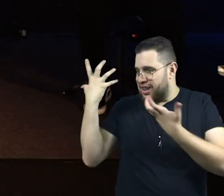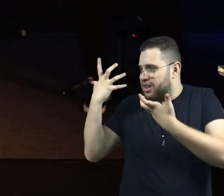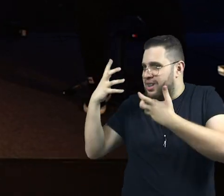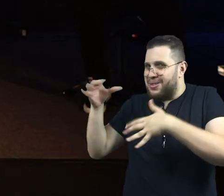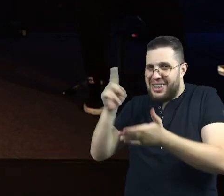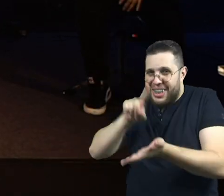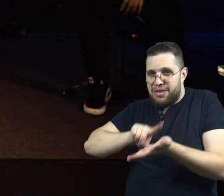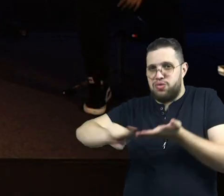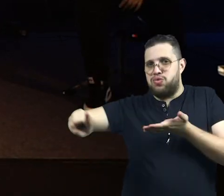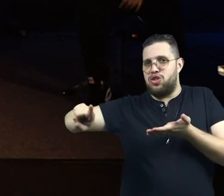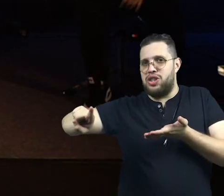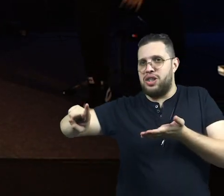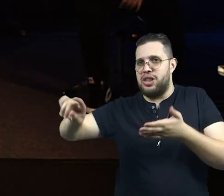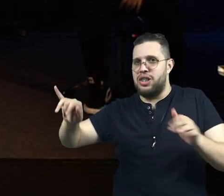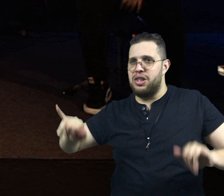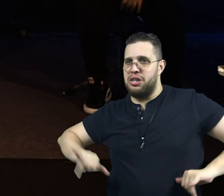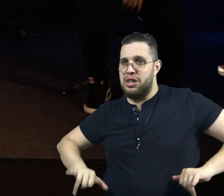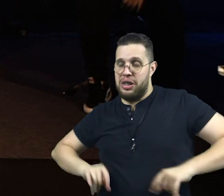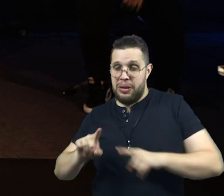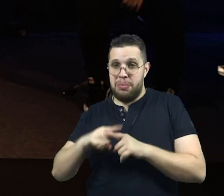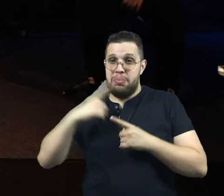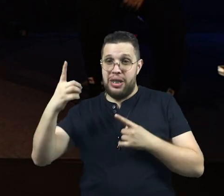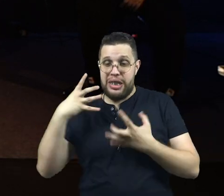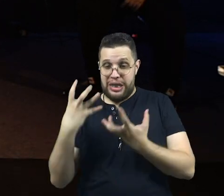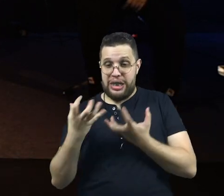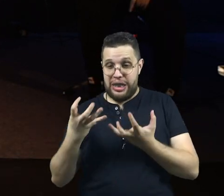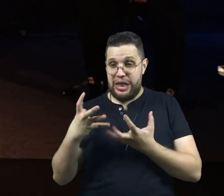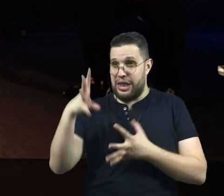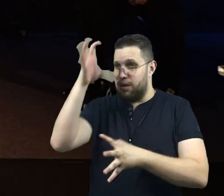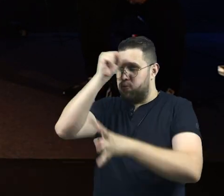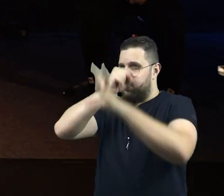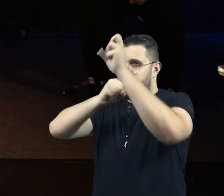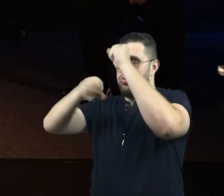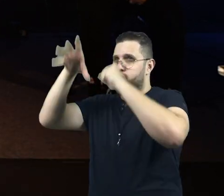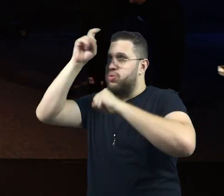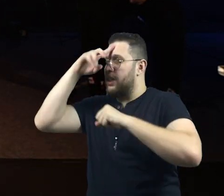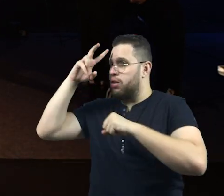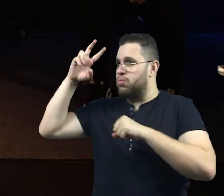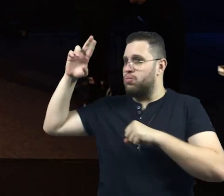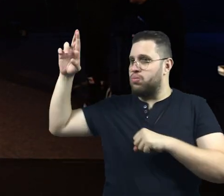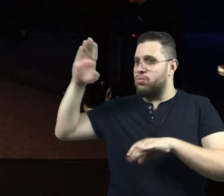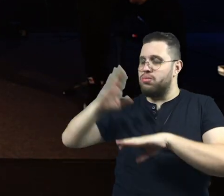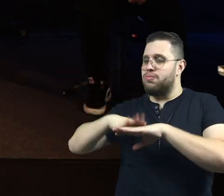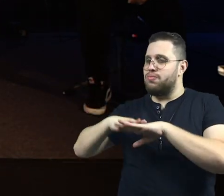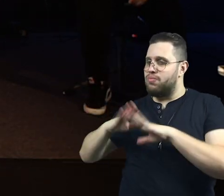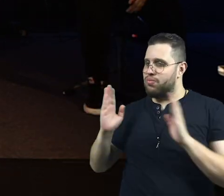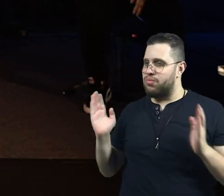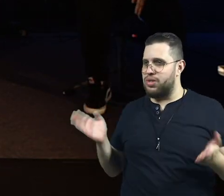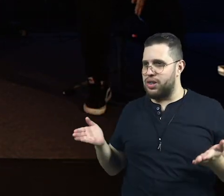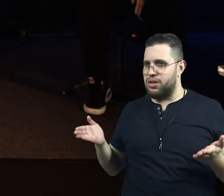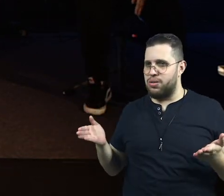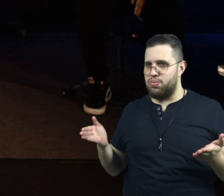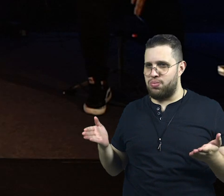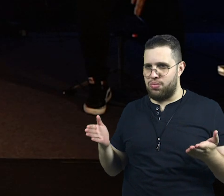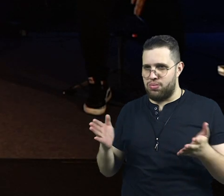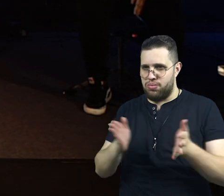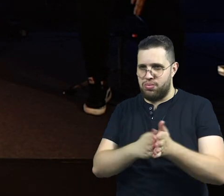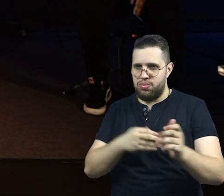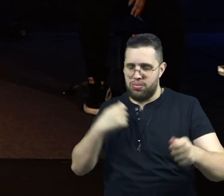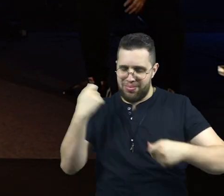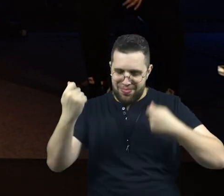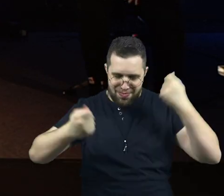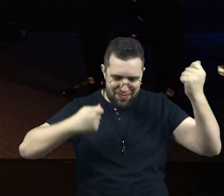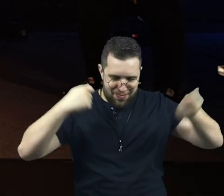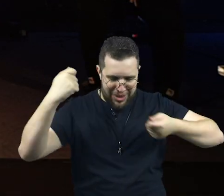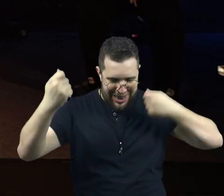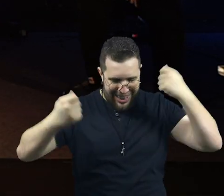do sofrimento, mas queira receber a disciplina que o Pai tem para você neste tempo. Oh, aleluia. A dor e a ferida